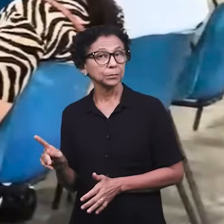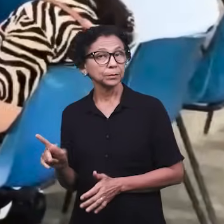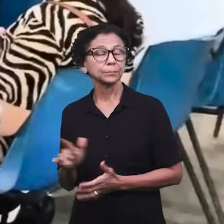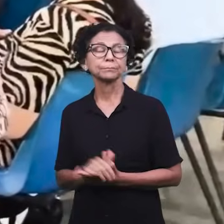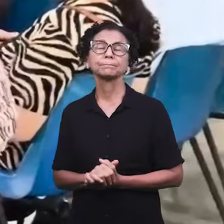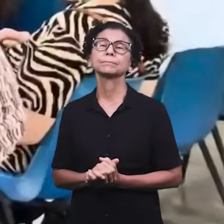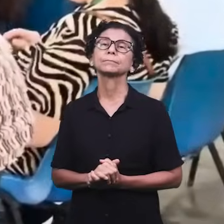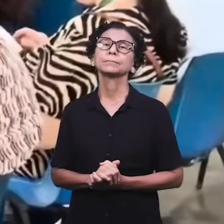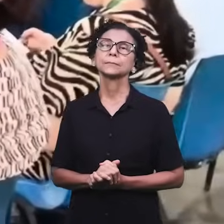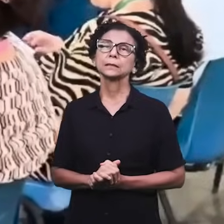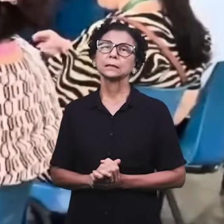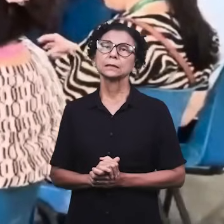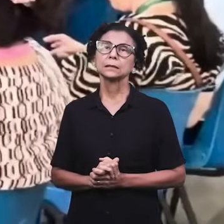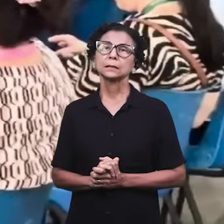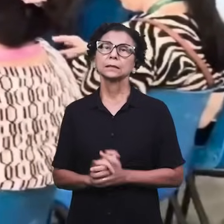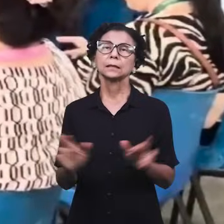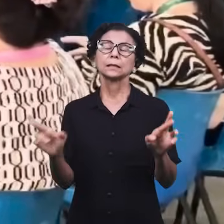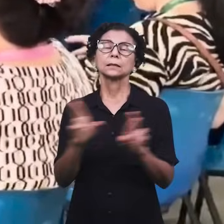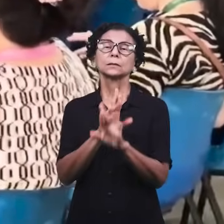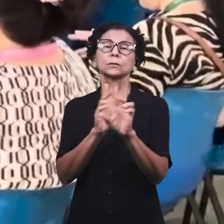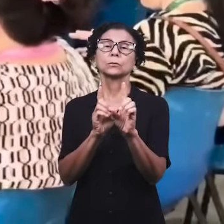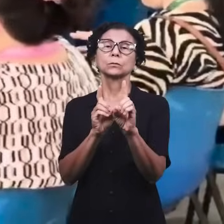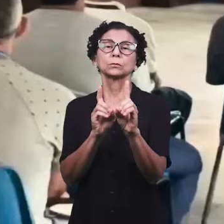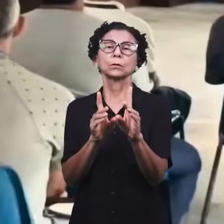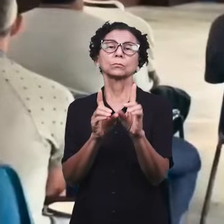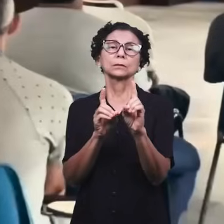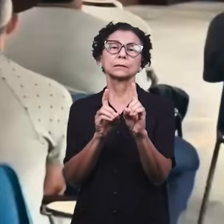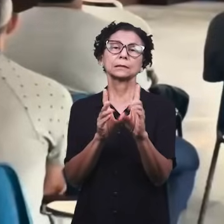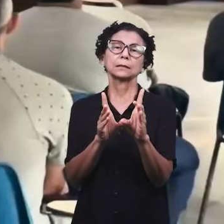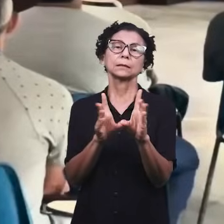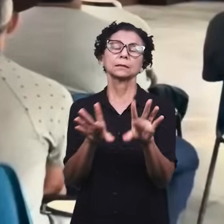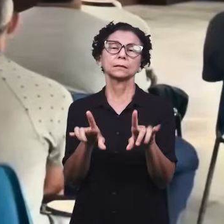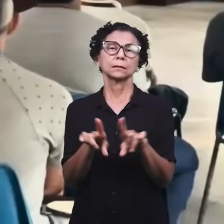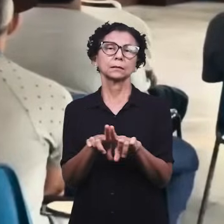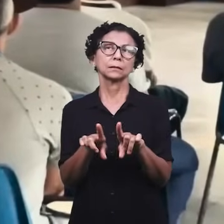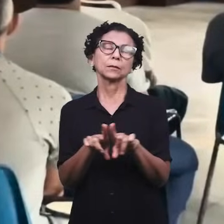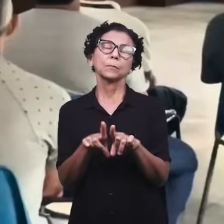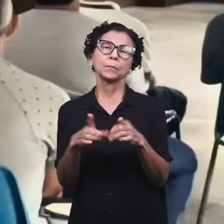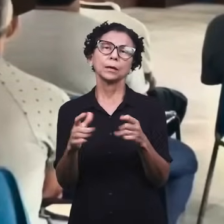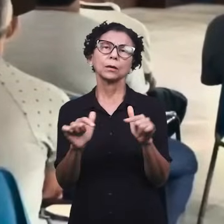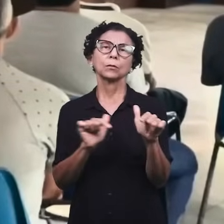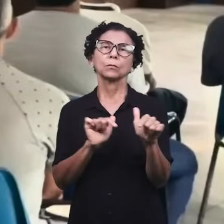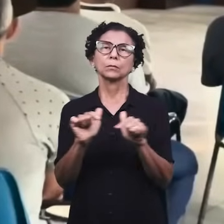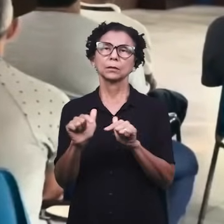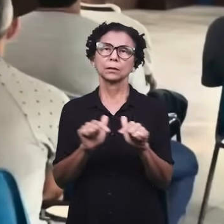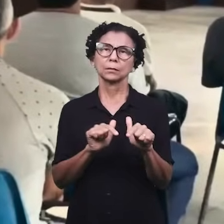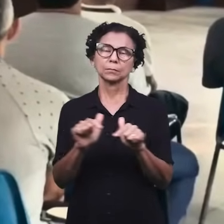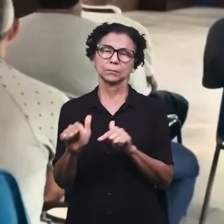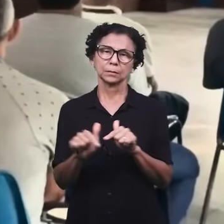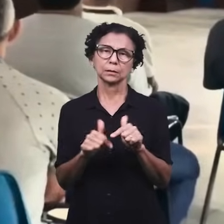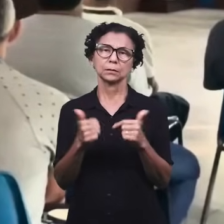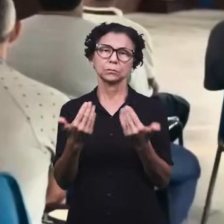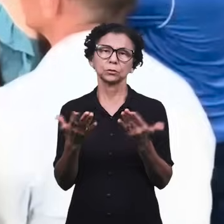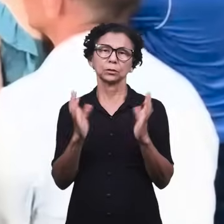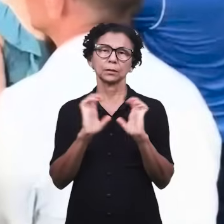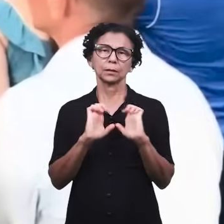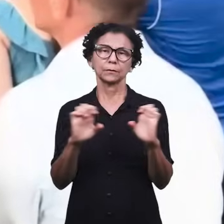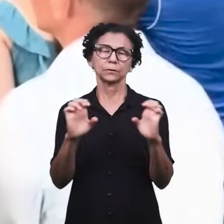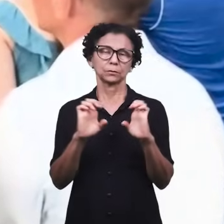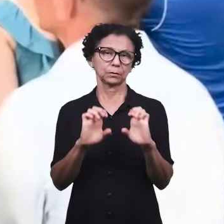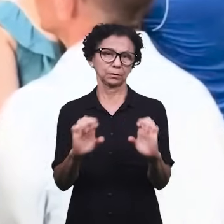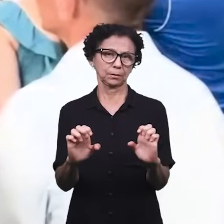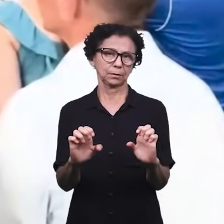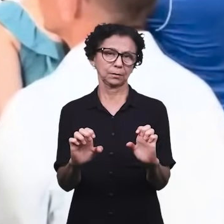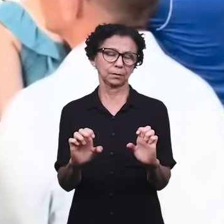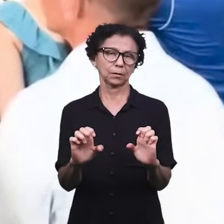do entendimento doutrinário e também acerca do trabalho a ser feito através da evangelização, na qual o Senhor